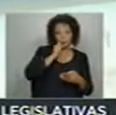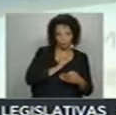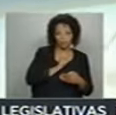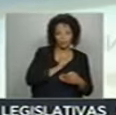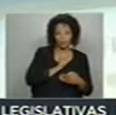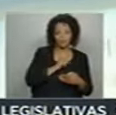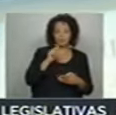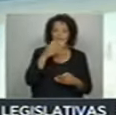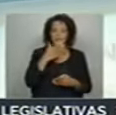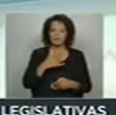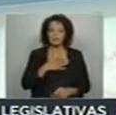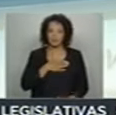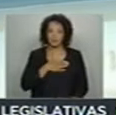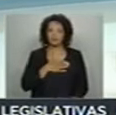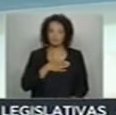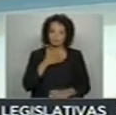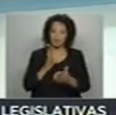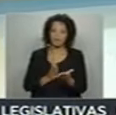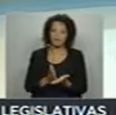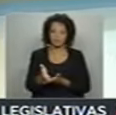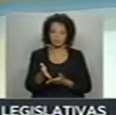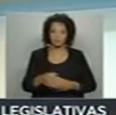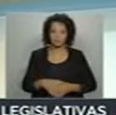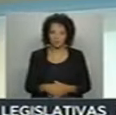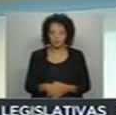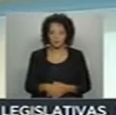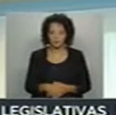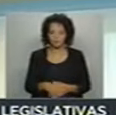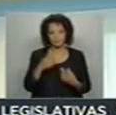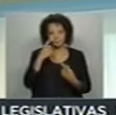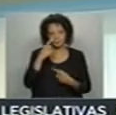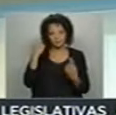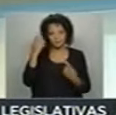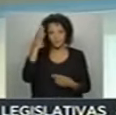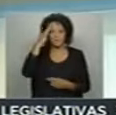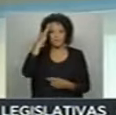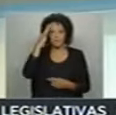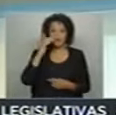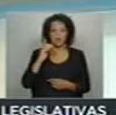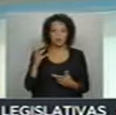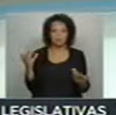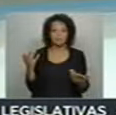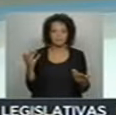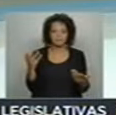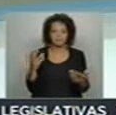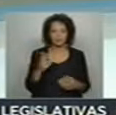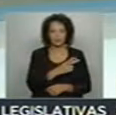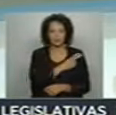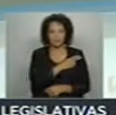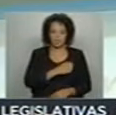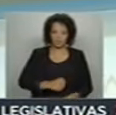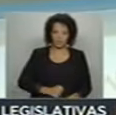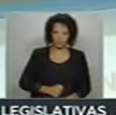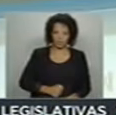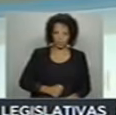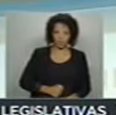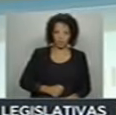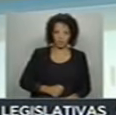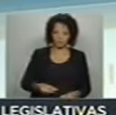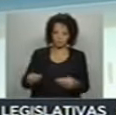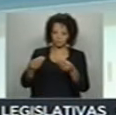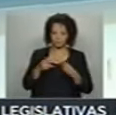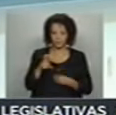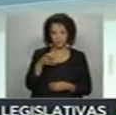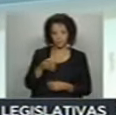que nos permitirá então avançar com a projeção, a grande projeção da Universidade Católica para a RTP.